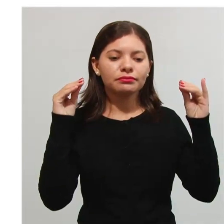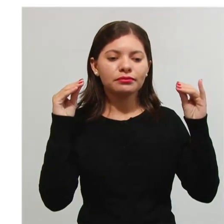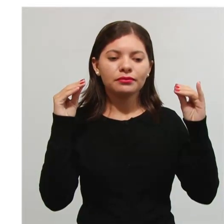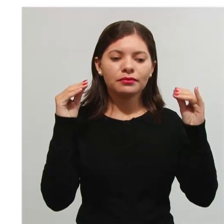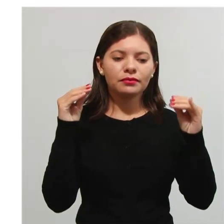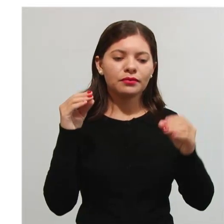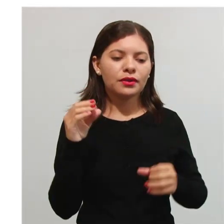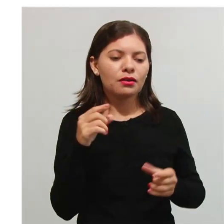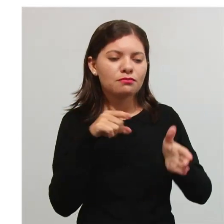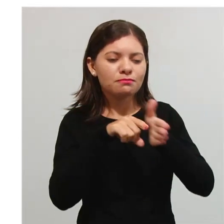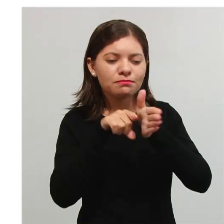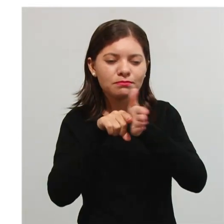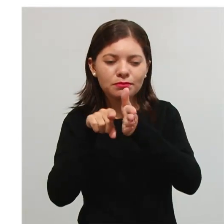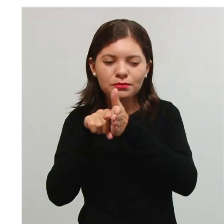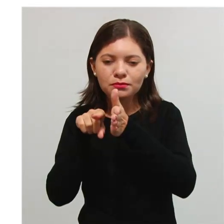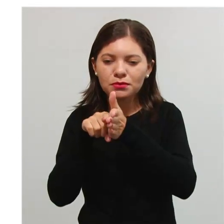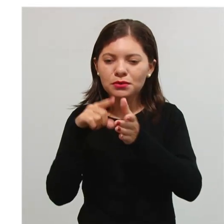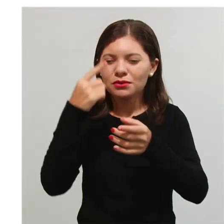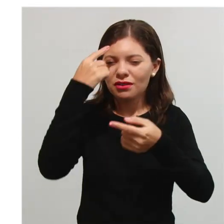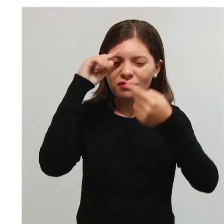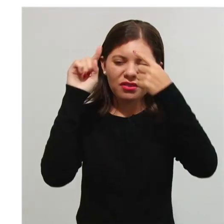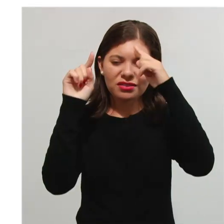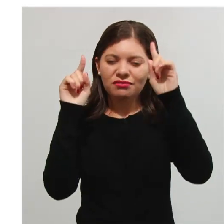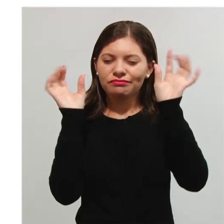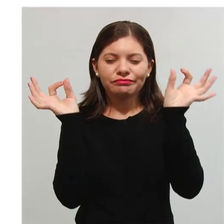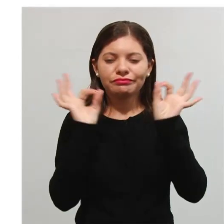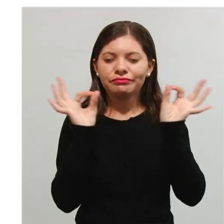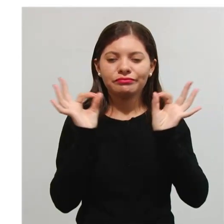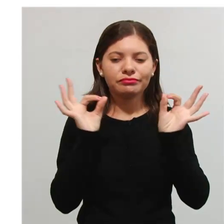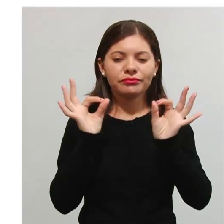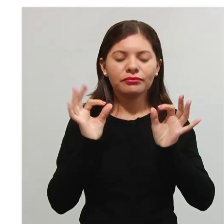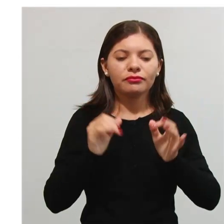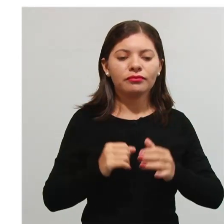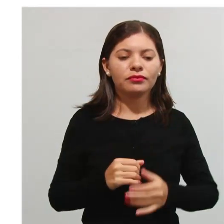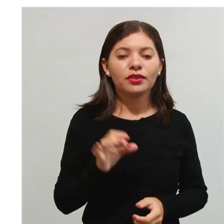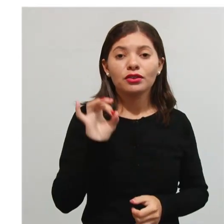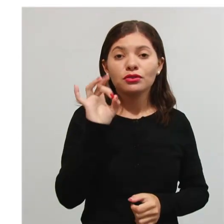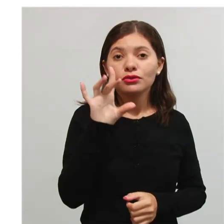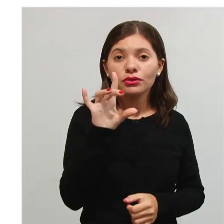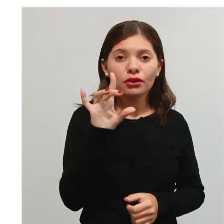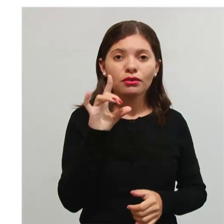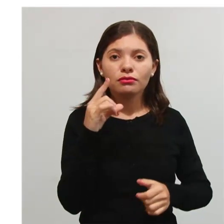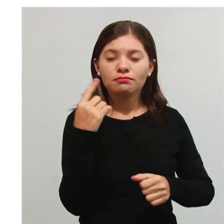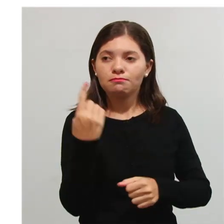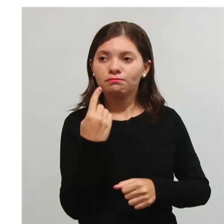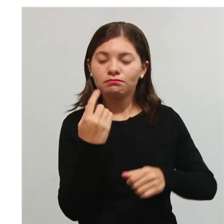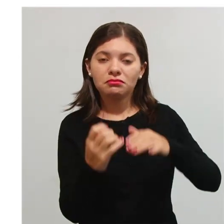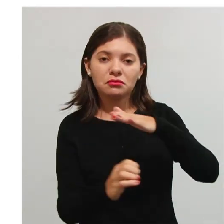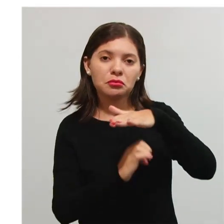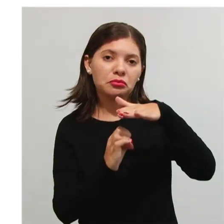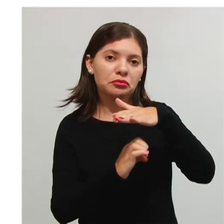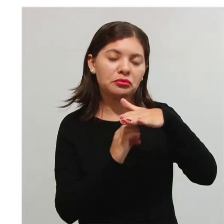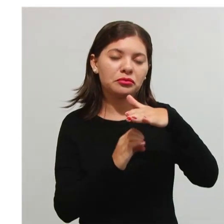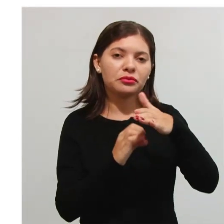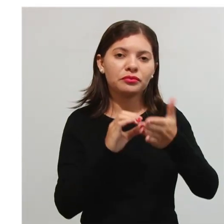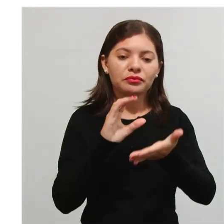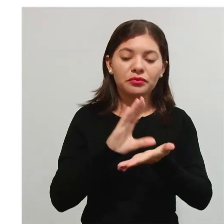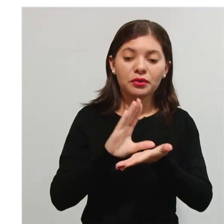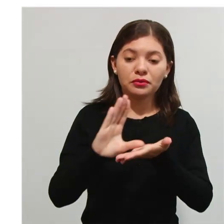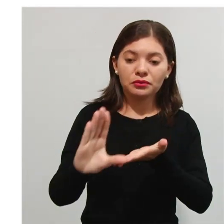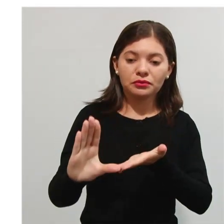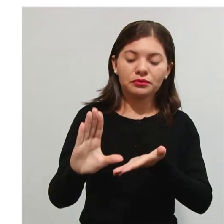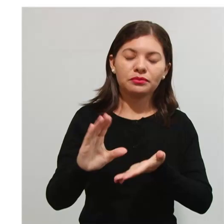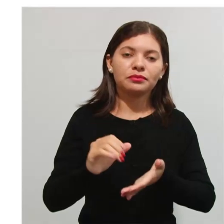inovação. Se você se acomoda nessa rotina, você vai ser apenas mais uma empresa oferecendo o mesmo do que as